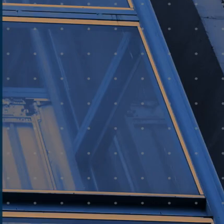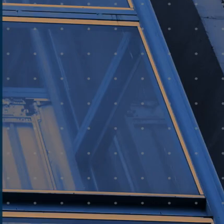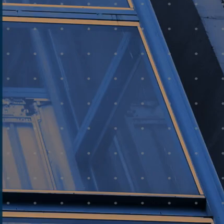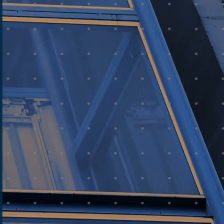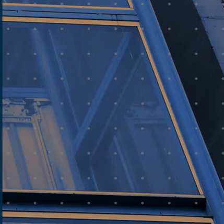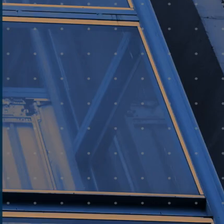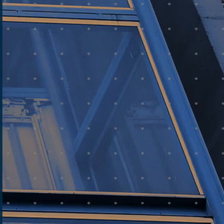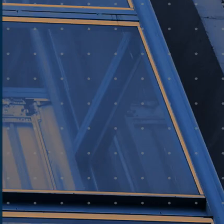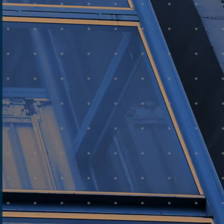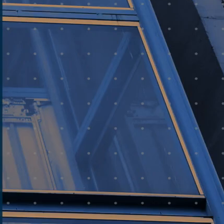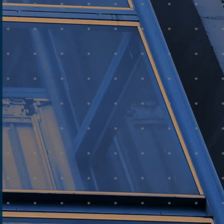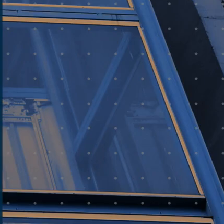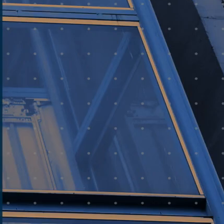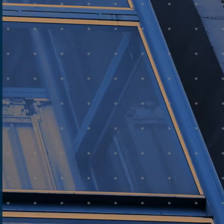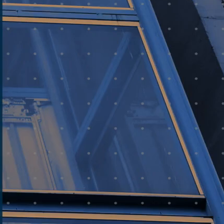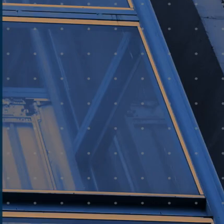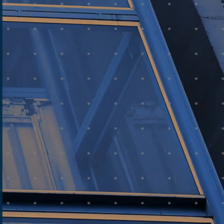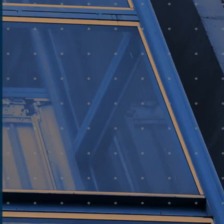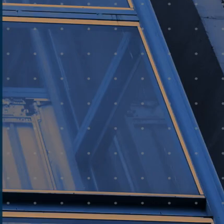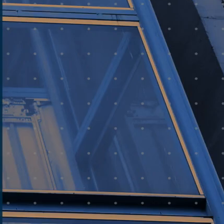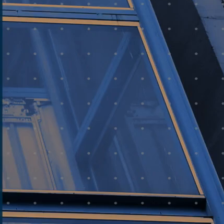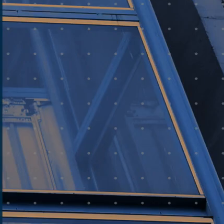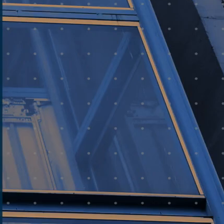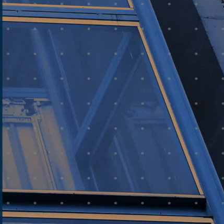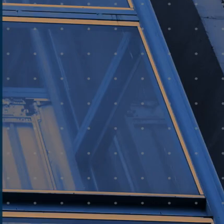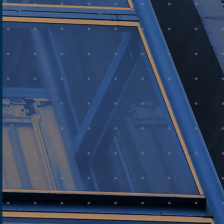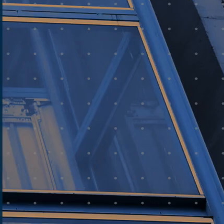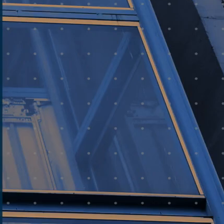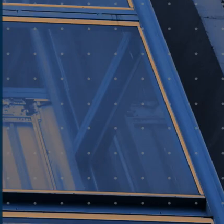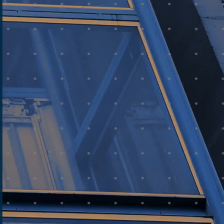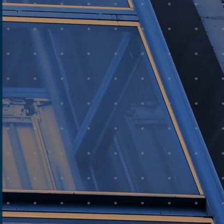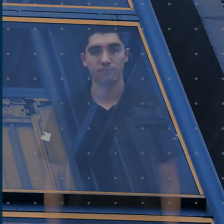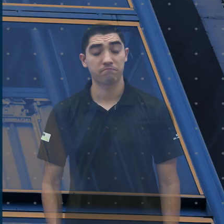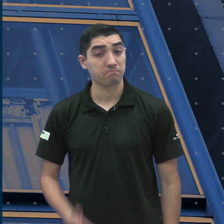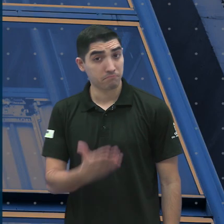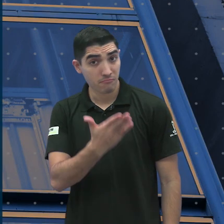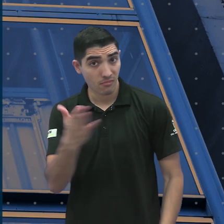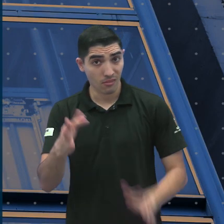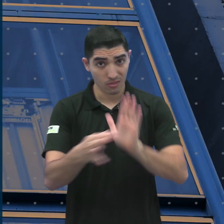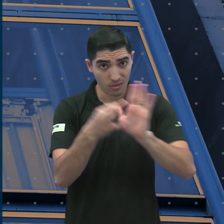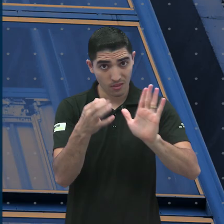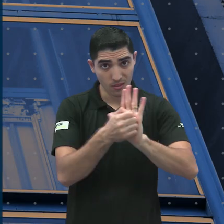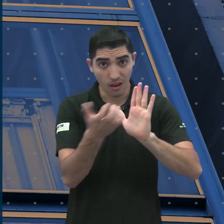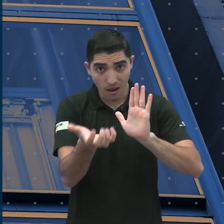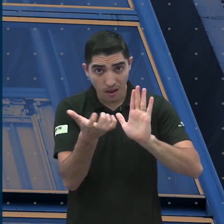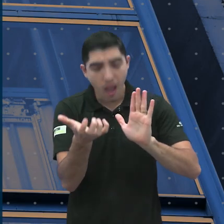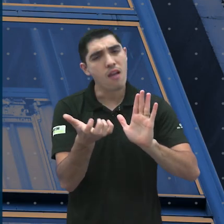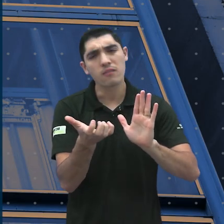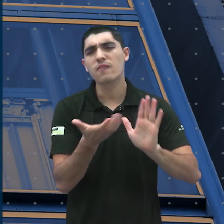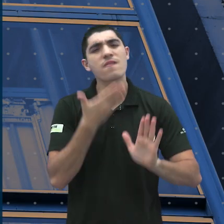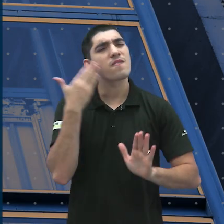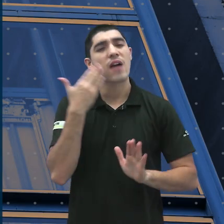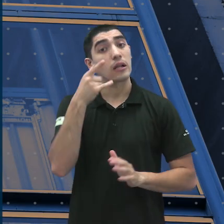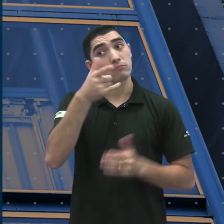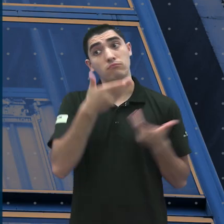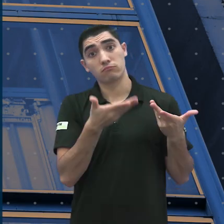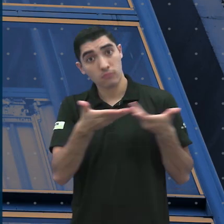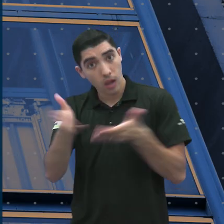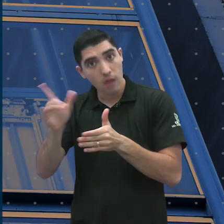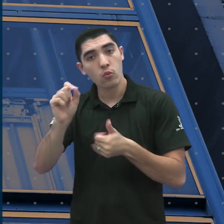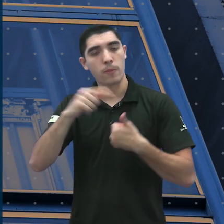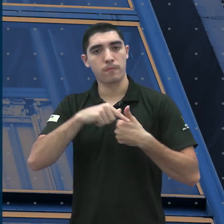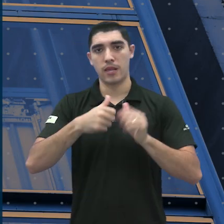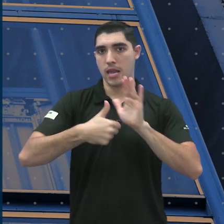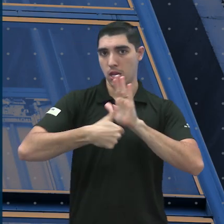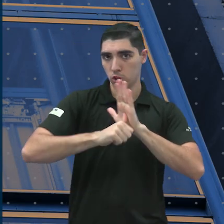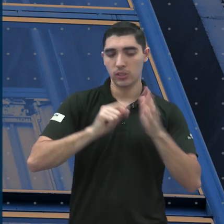auxiliar administrativo e operador de teleatendimento ativo. Para se candidatar é fácil, é só comparecer